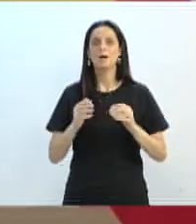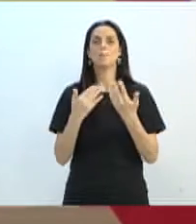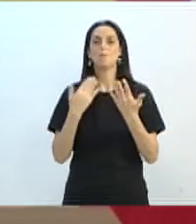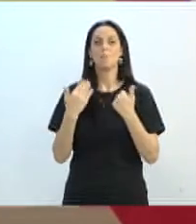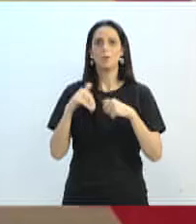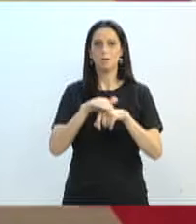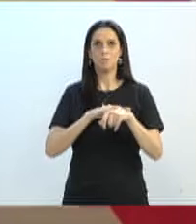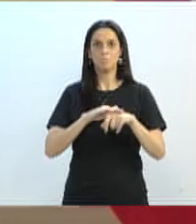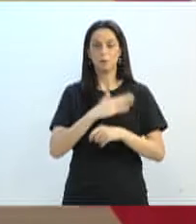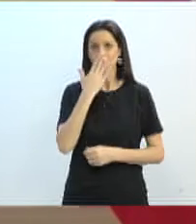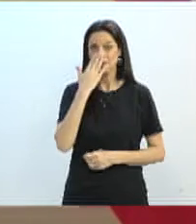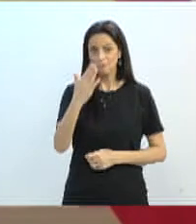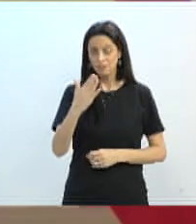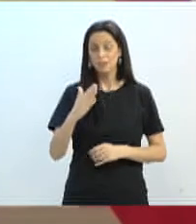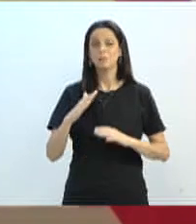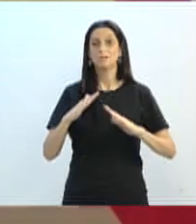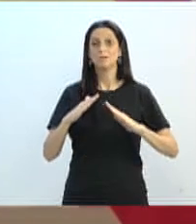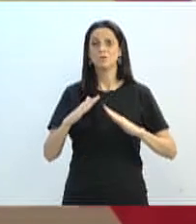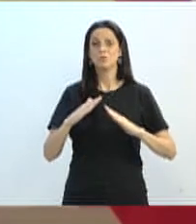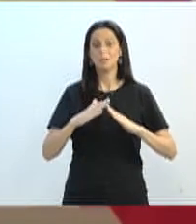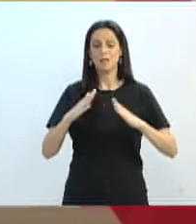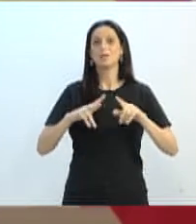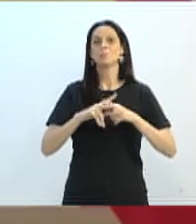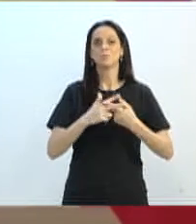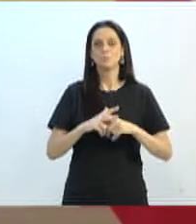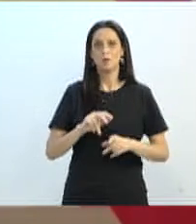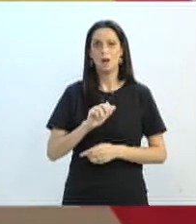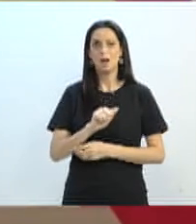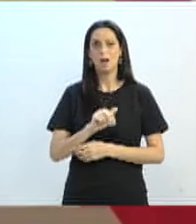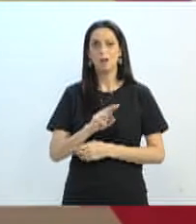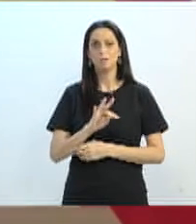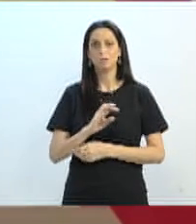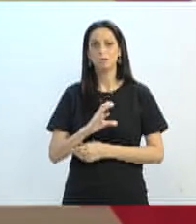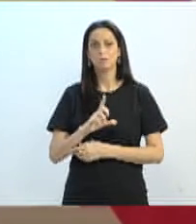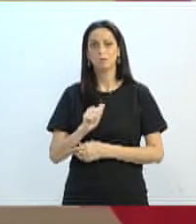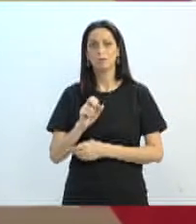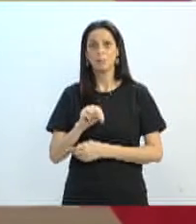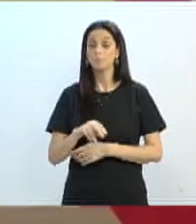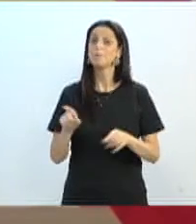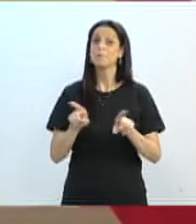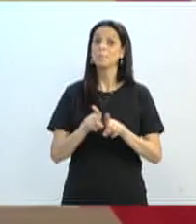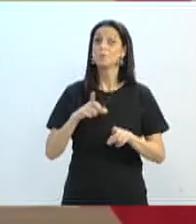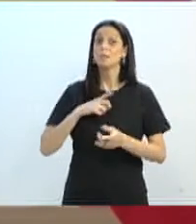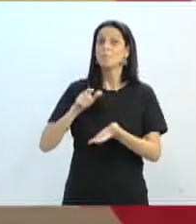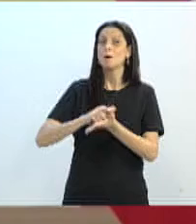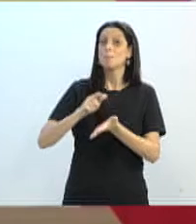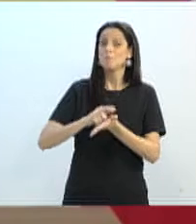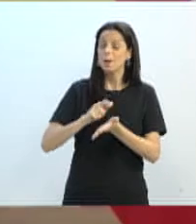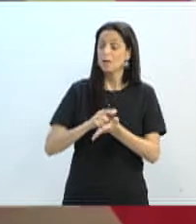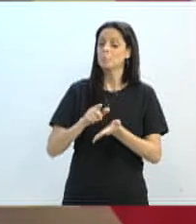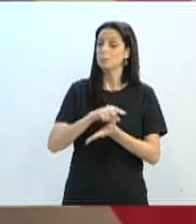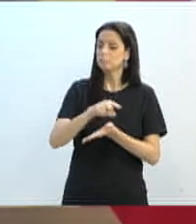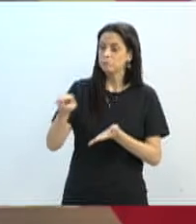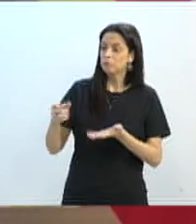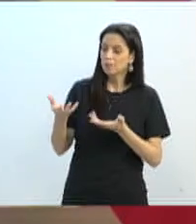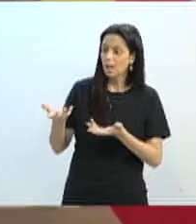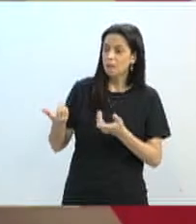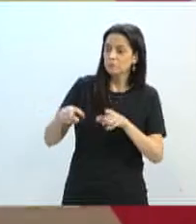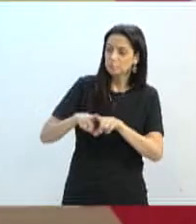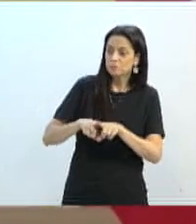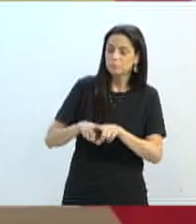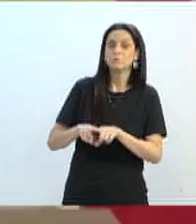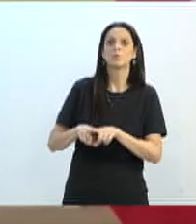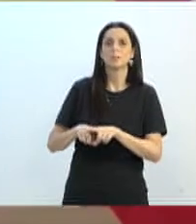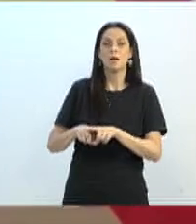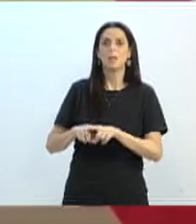frente à Autocam. Inclusive, também estaremos com algumas fichas de filiação, nosso presidente Alexandre